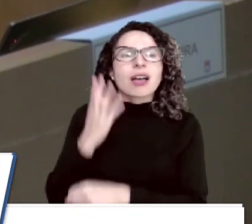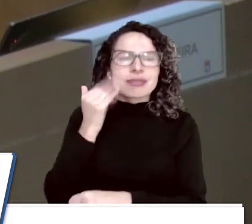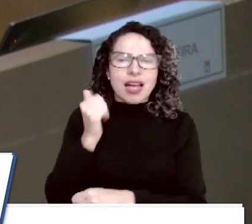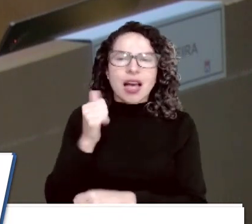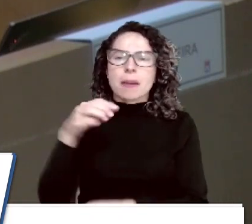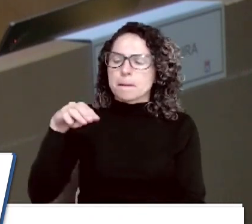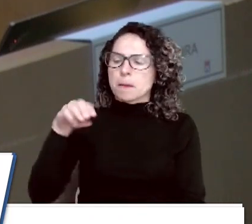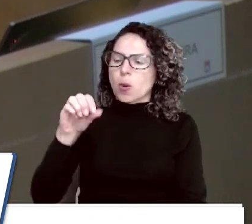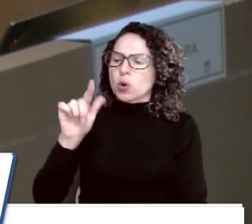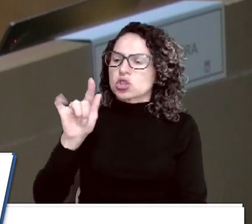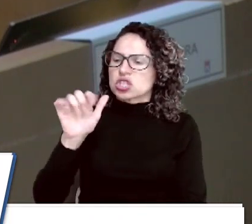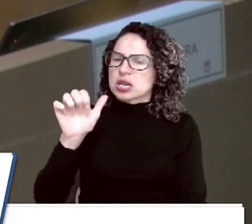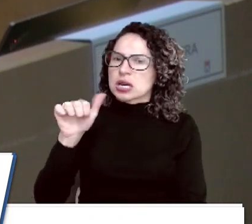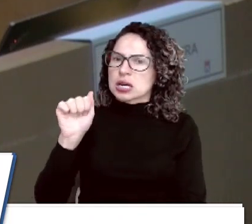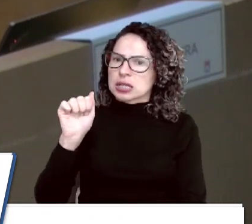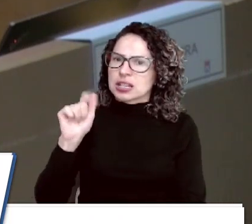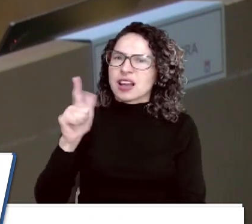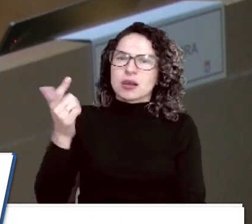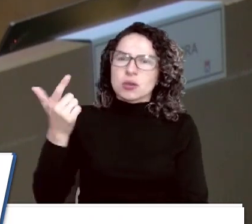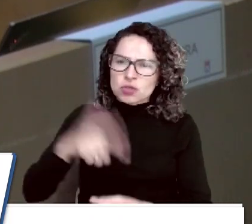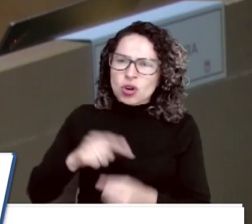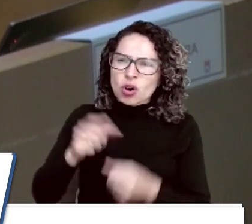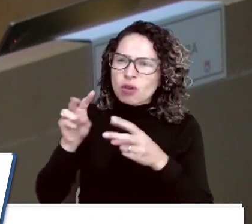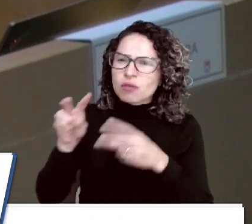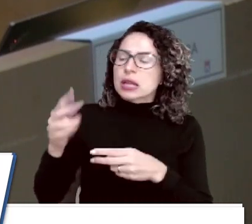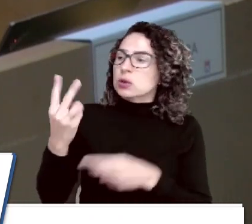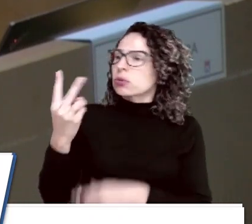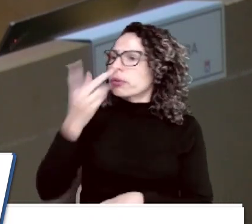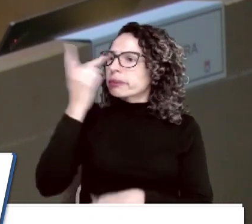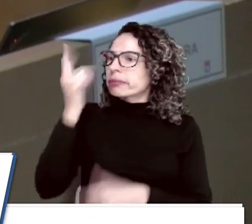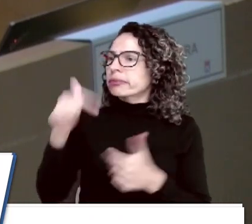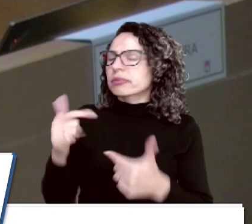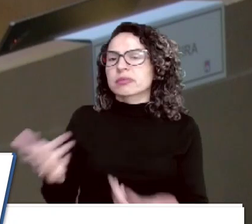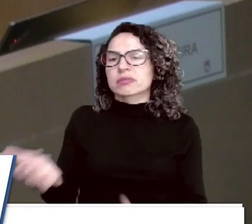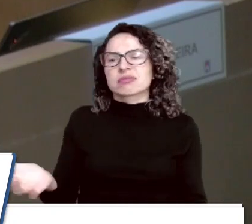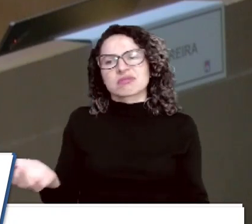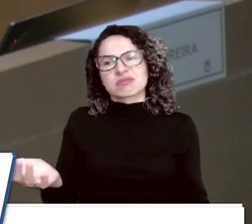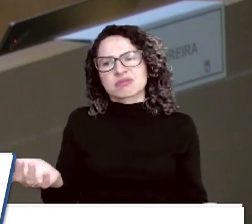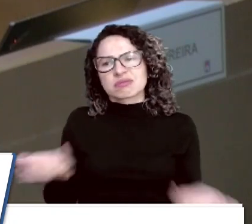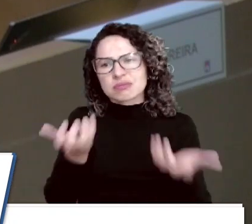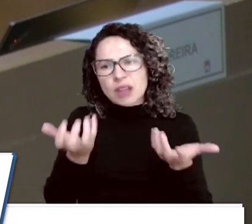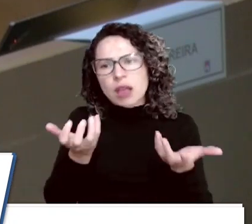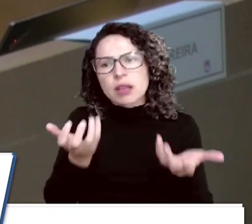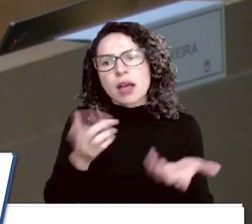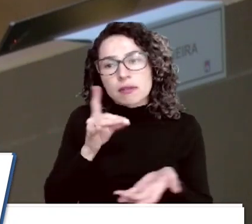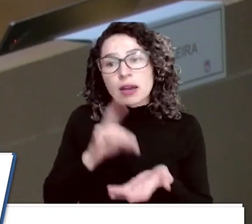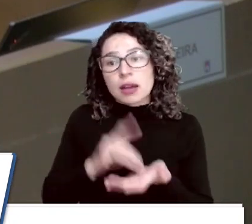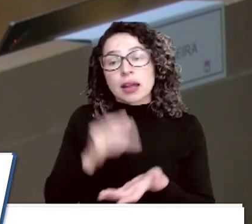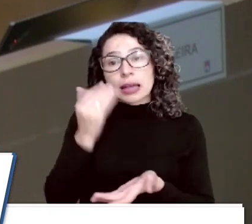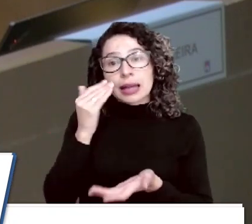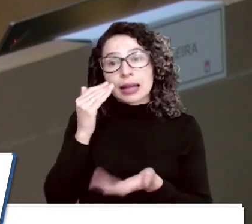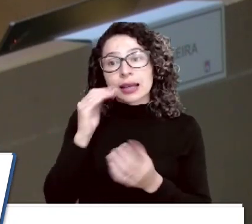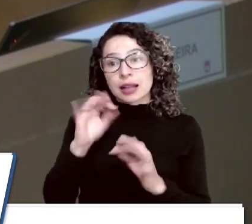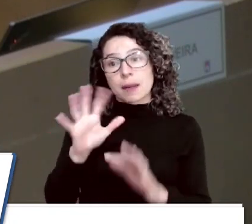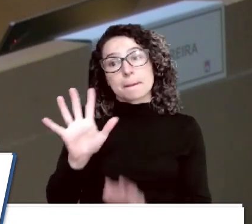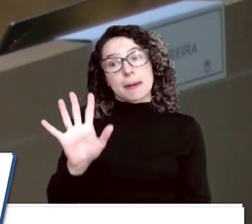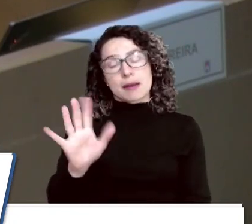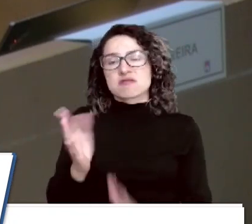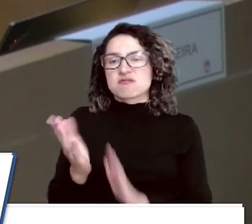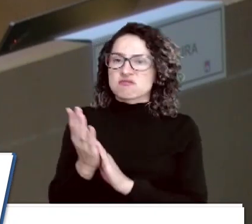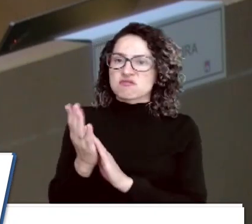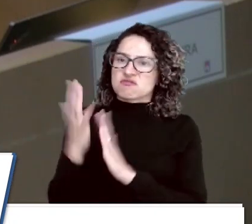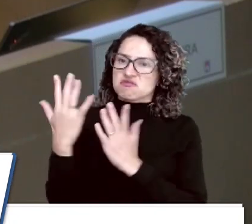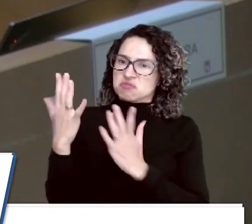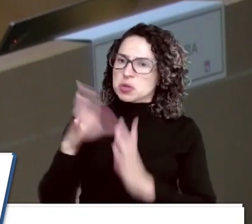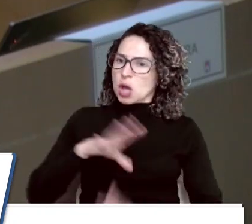Mogiana. Passei lá de novo, duas pessoas trabalhando. Puxa, a gente só quer realmente o um entendimento. Agora, parabéns pela audácia,